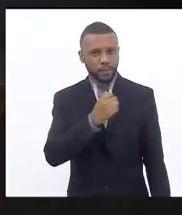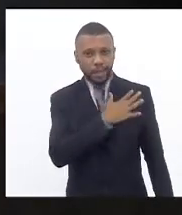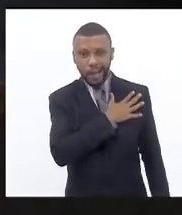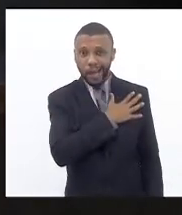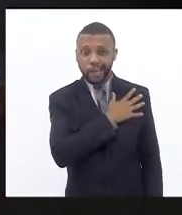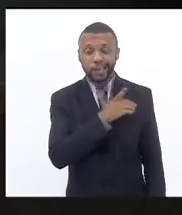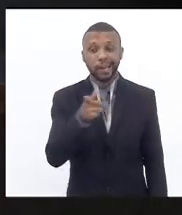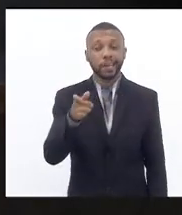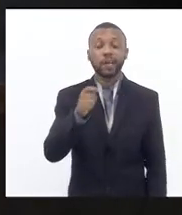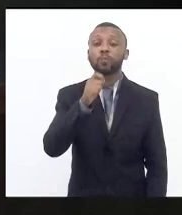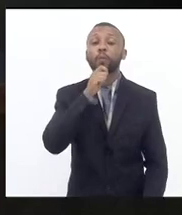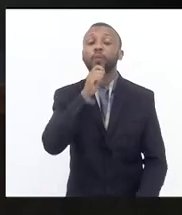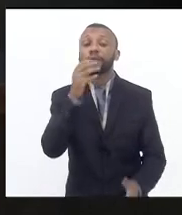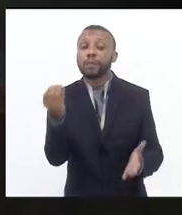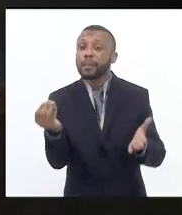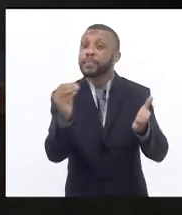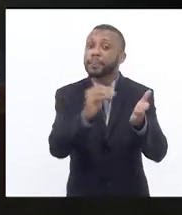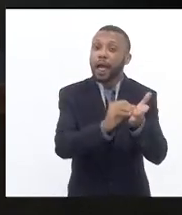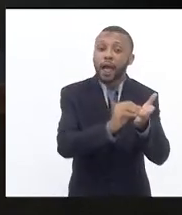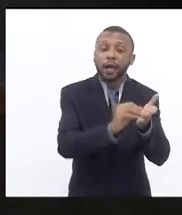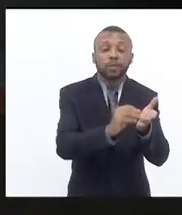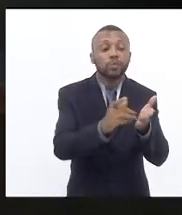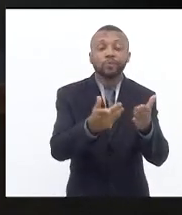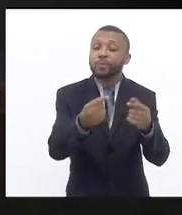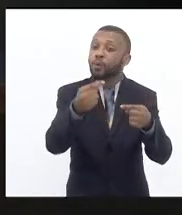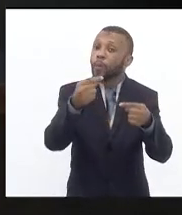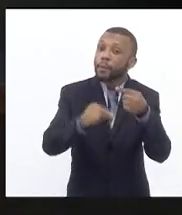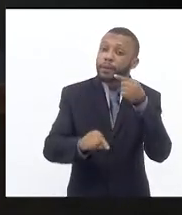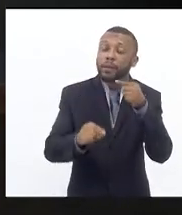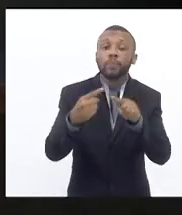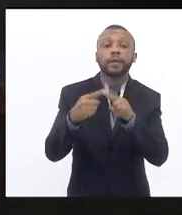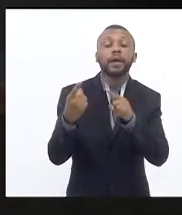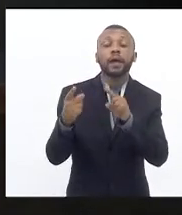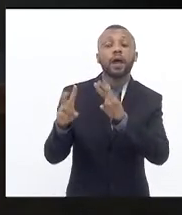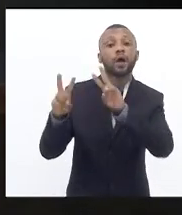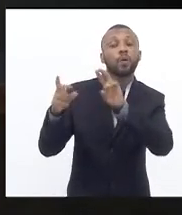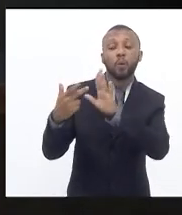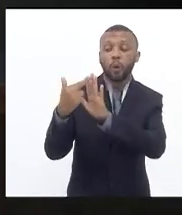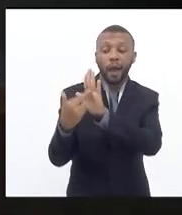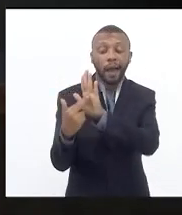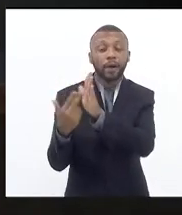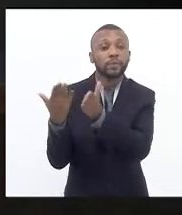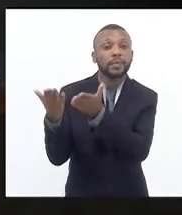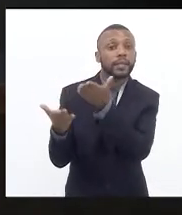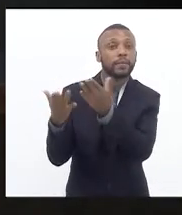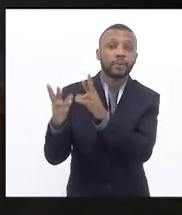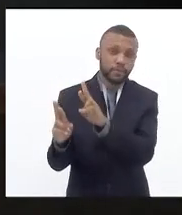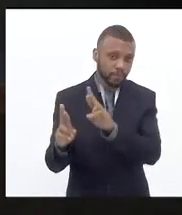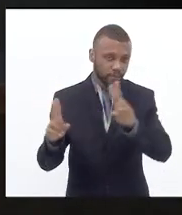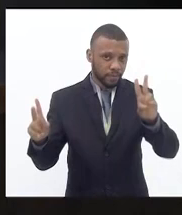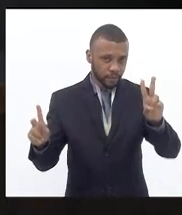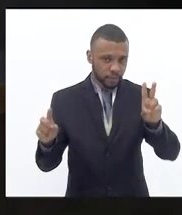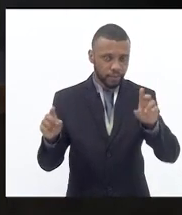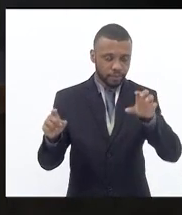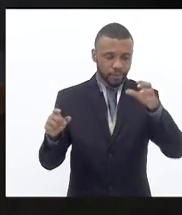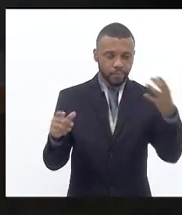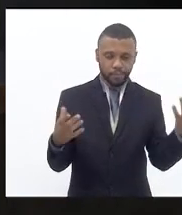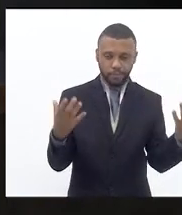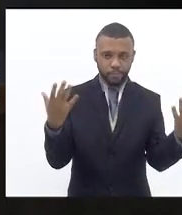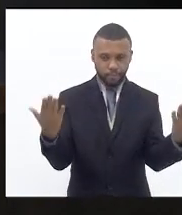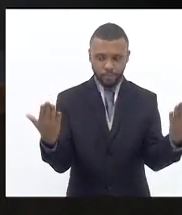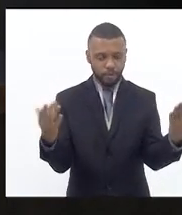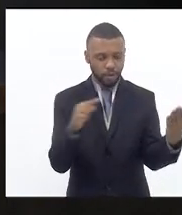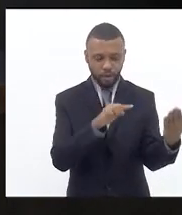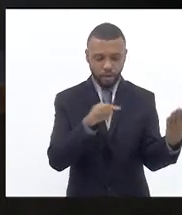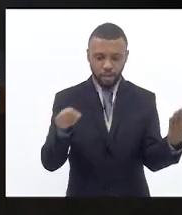militares não estão contemplados não faz parte até porque isso é um tratamento diferente é deixa eu ver se eu faço alguma coisa aqui